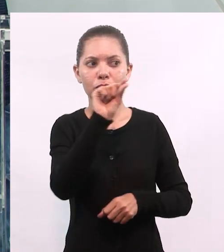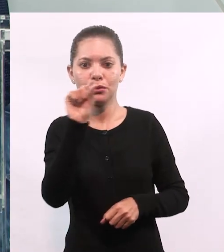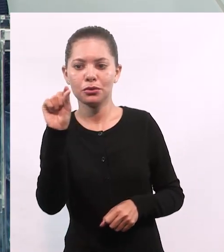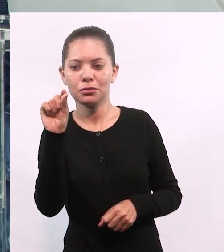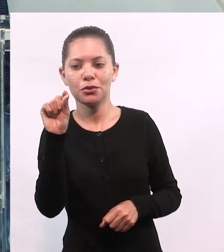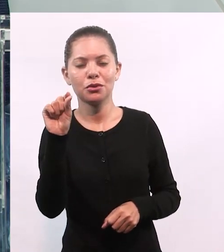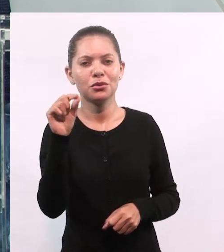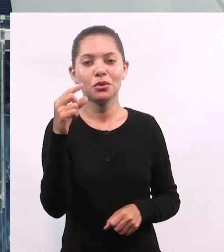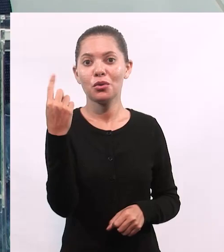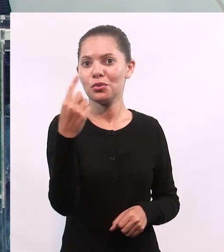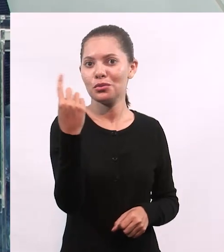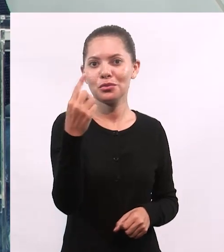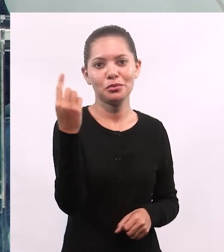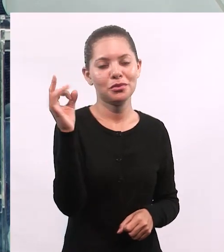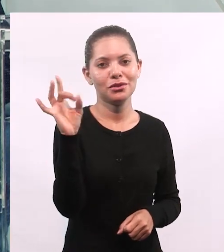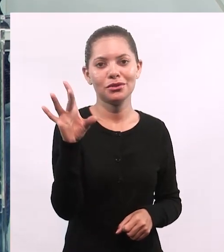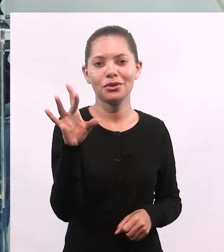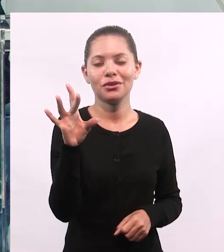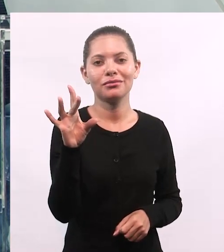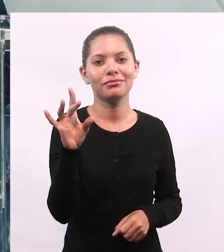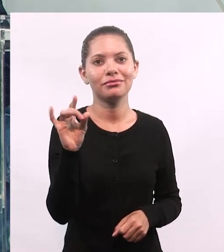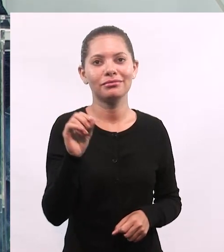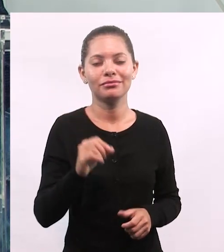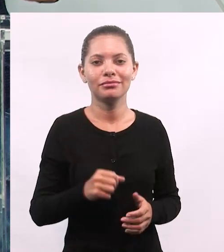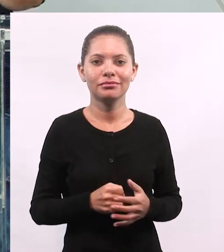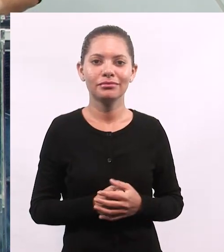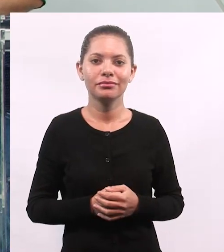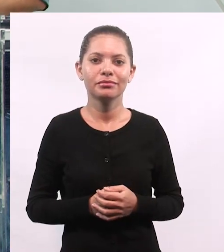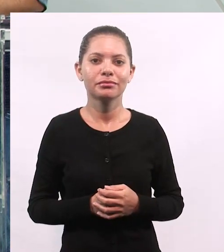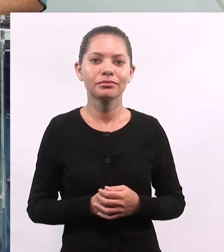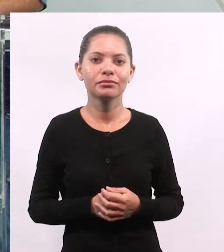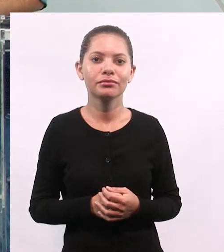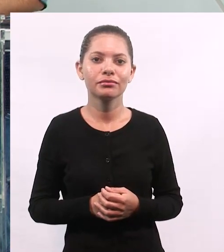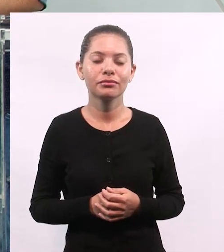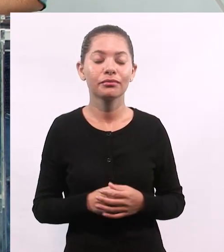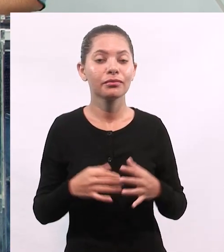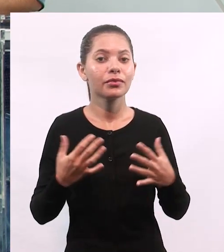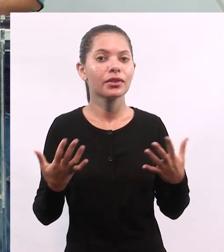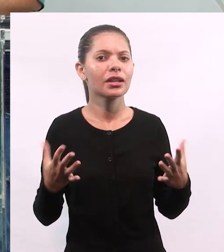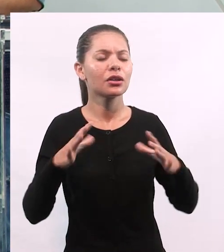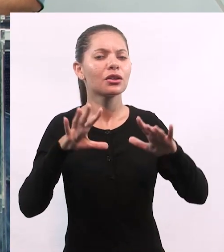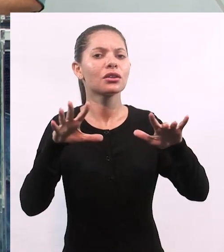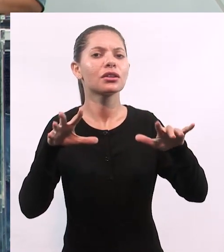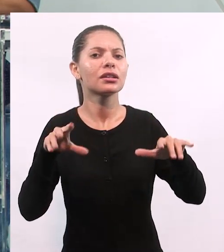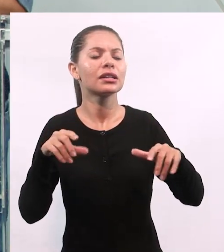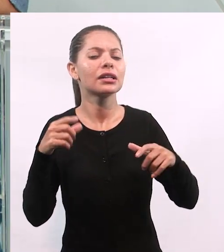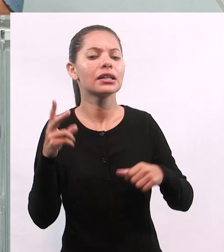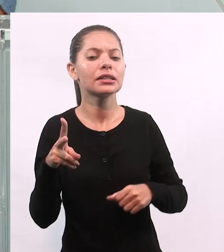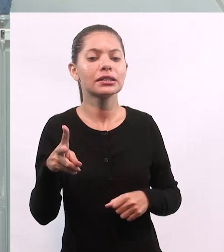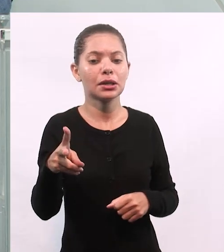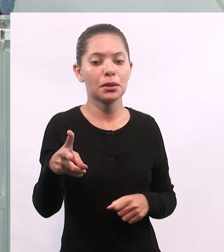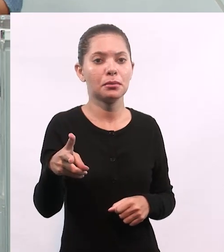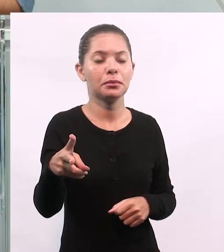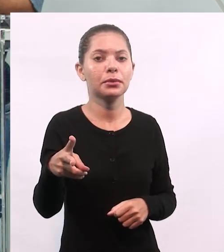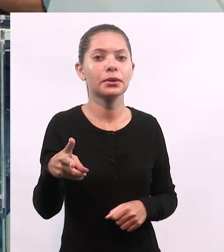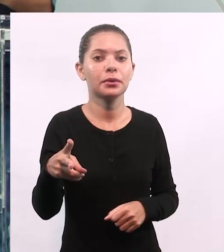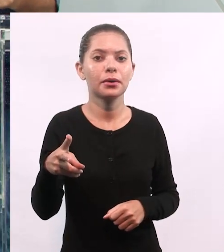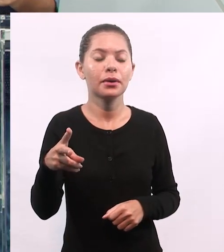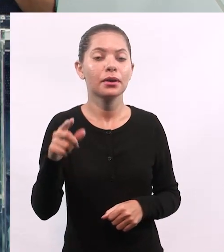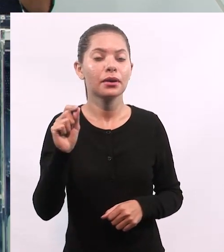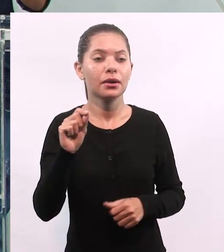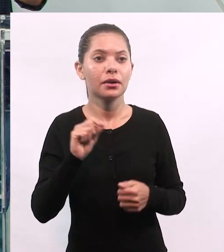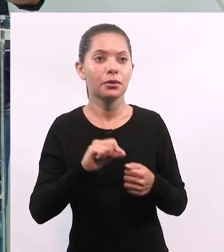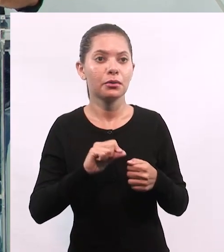vai ter uma reta, não tem como traçar uma outra reta que não seja aquela primeira reta. Então, toda vez que a gente faz